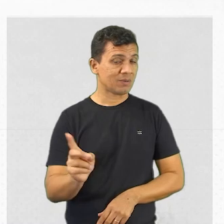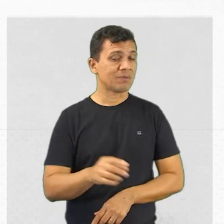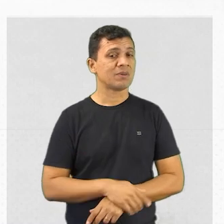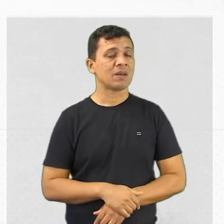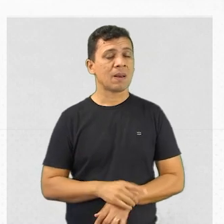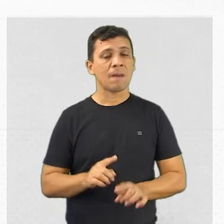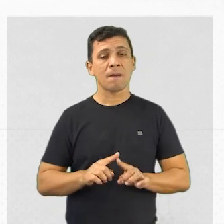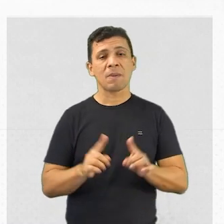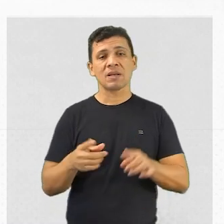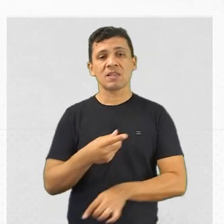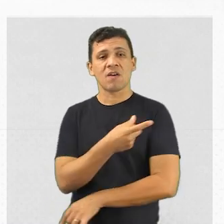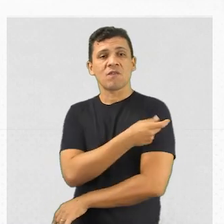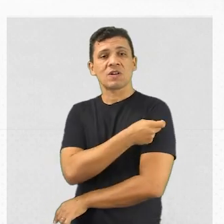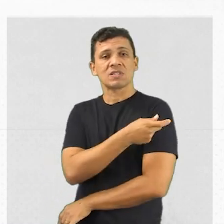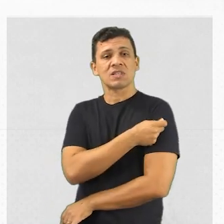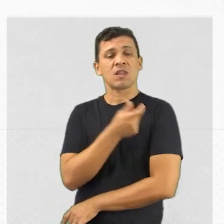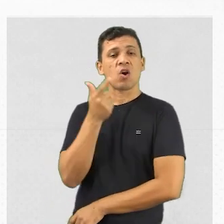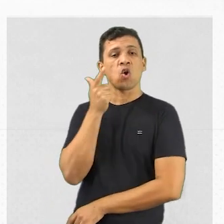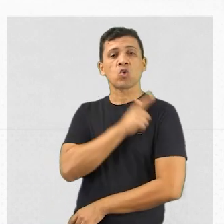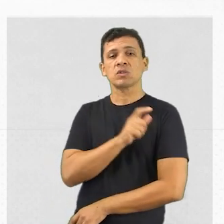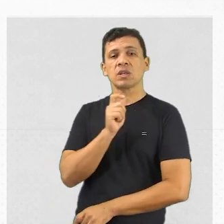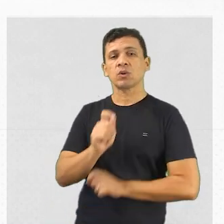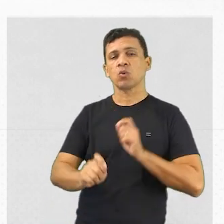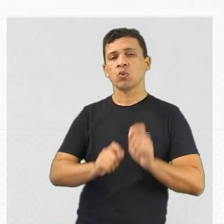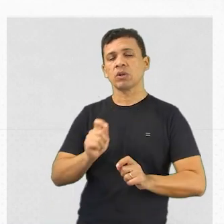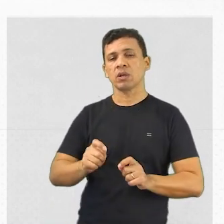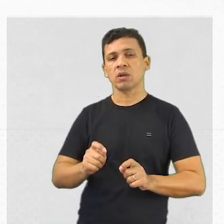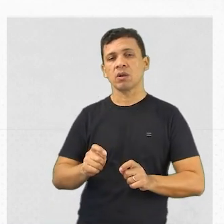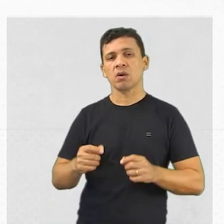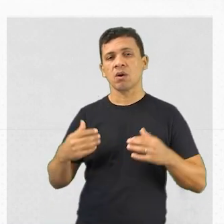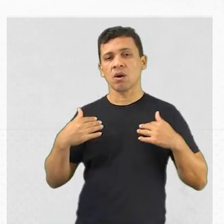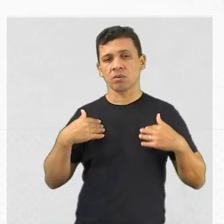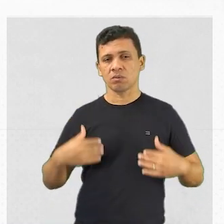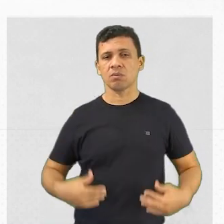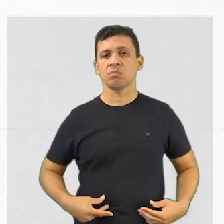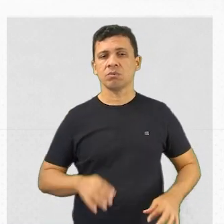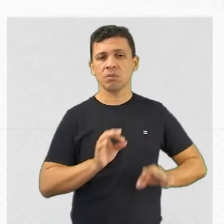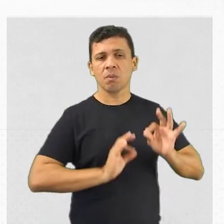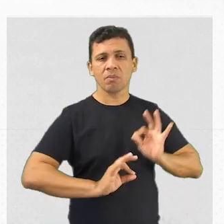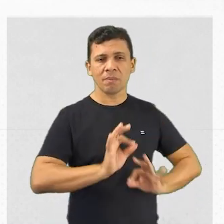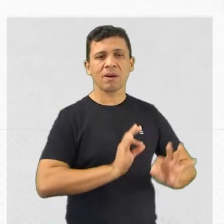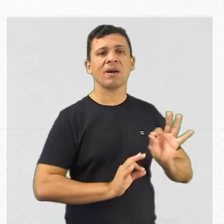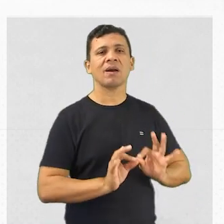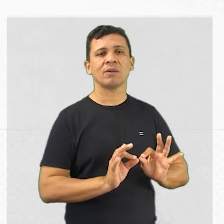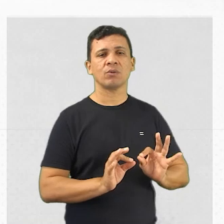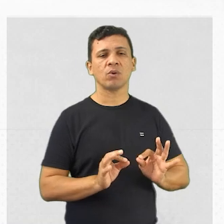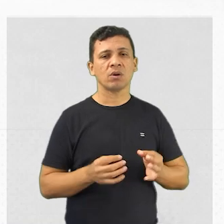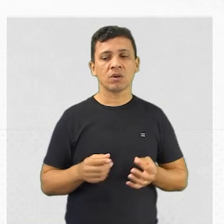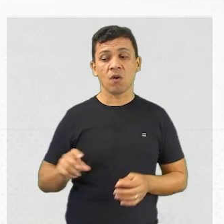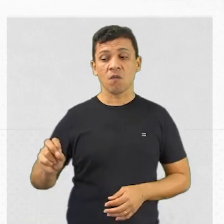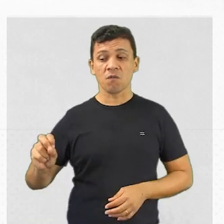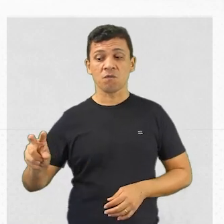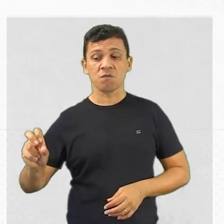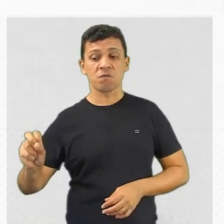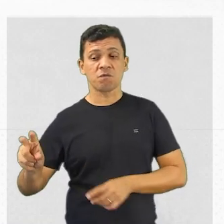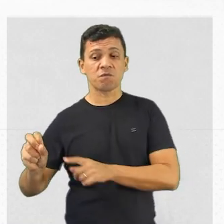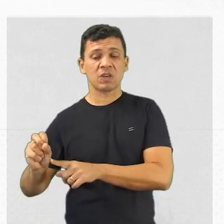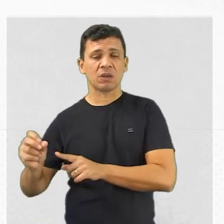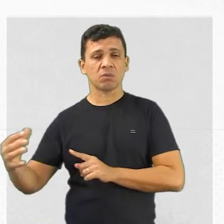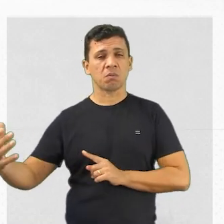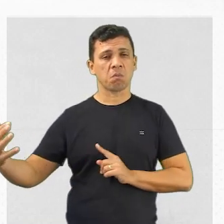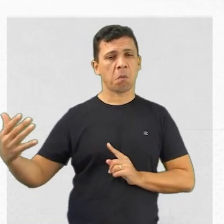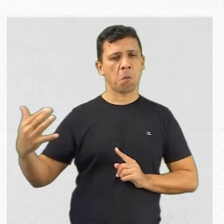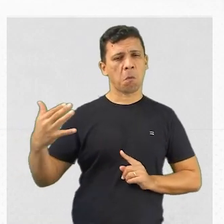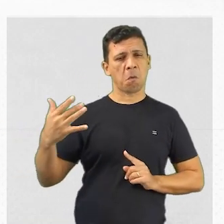tá? Mas a vacina ela consegue fazer com que o nosso organismo ele seja preparado para quando esse vírus, né, se esse